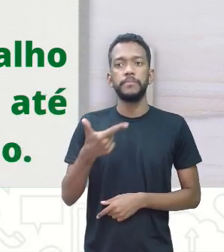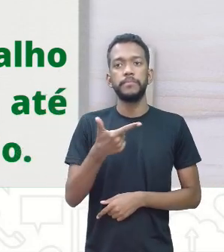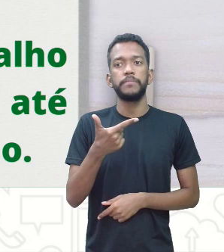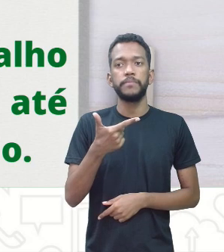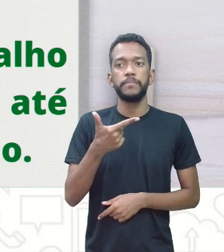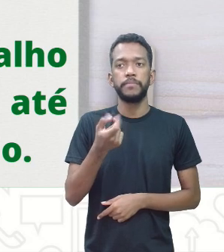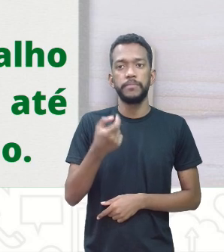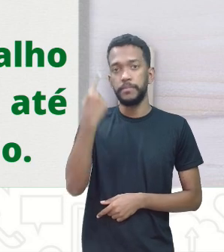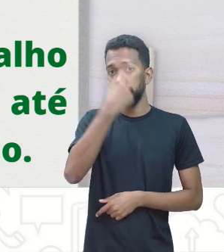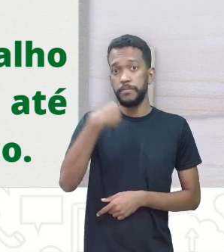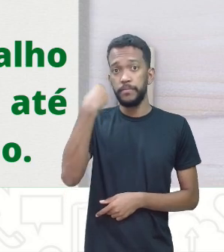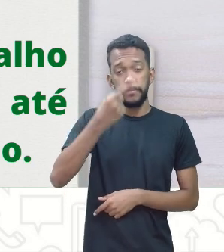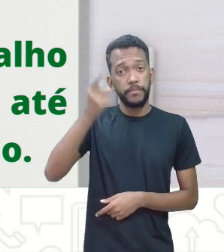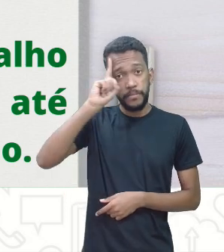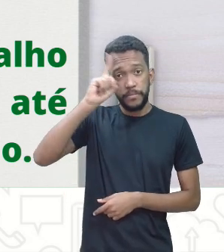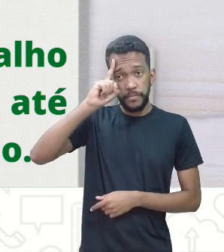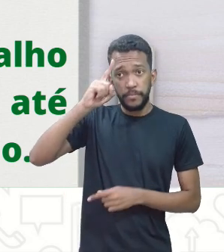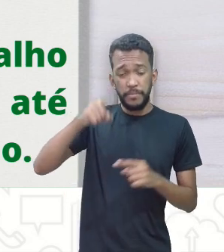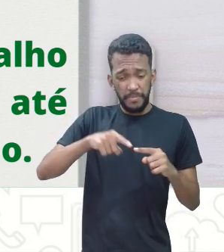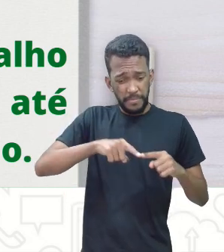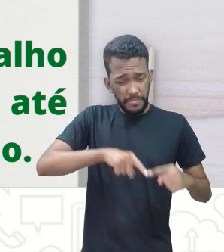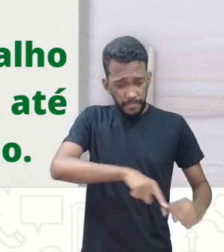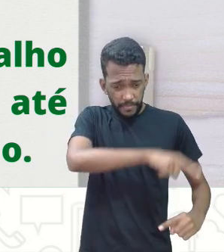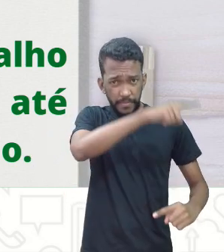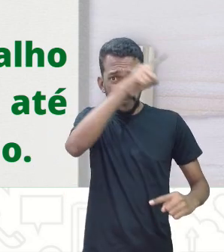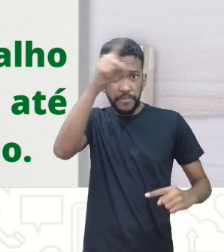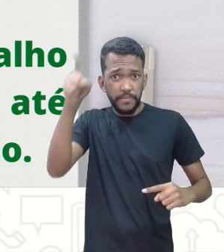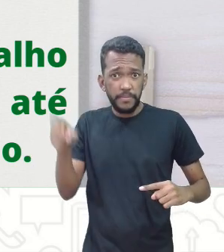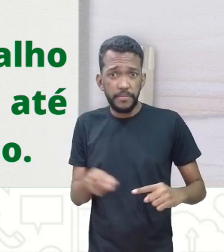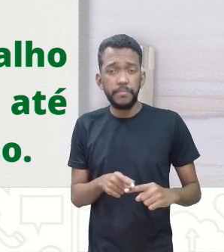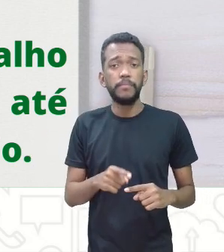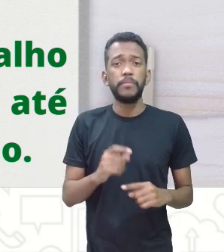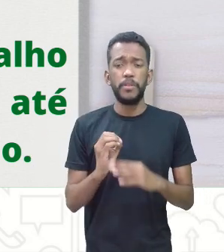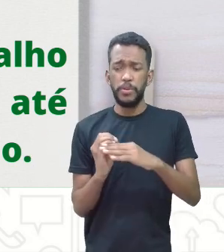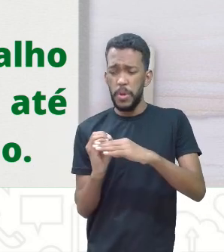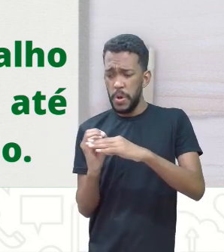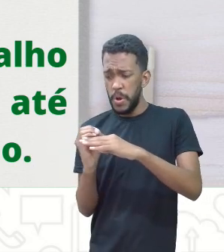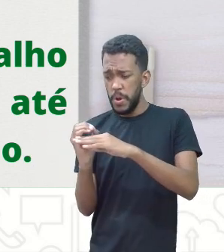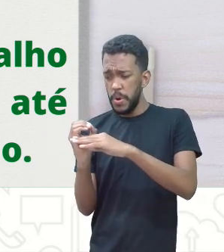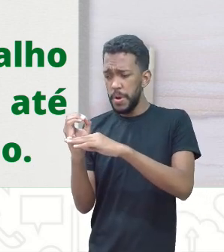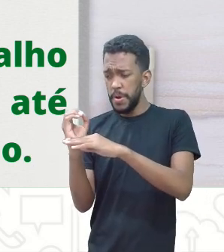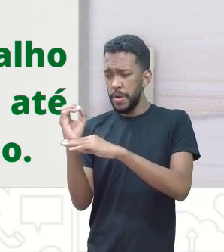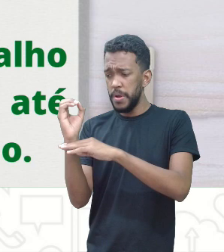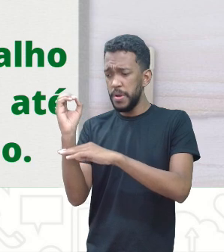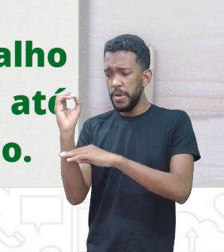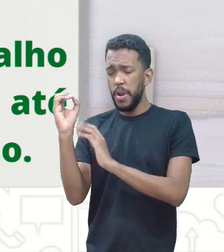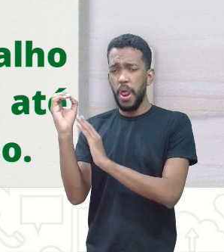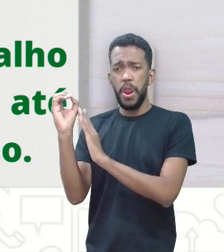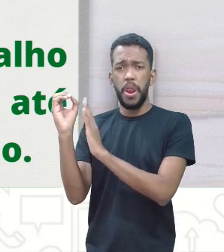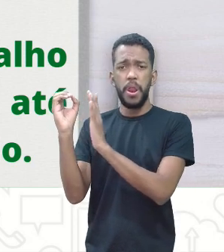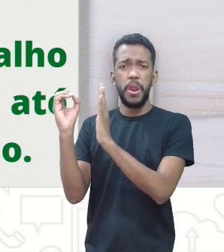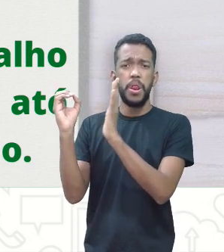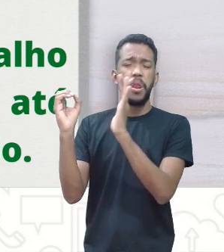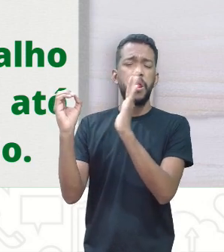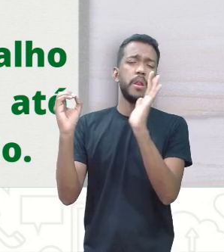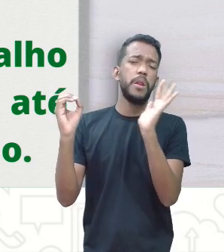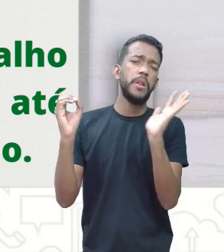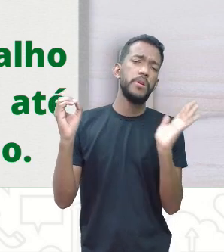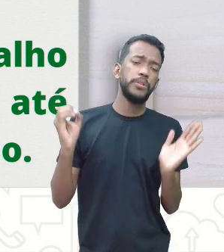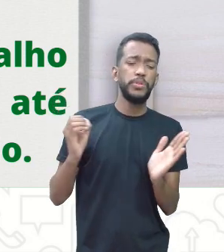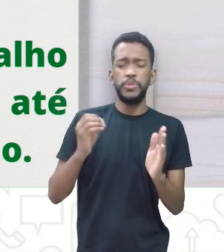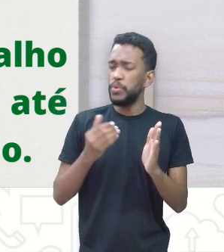né, de trabalho diário, né? Então, eles trabalhavam basicamente, né, do nascer do sol ao anoitecer, ainda entrando,